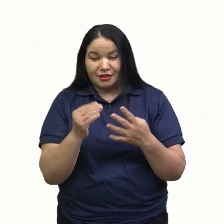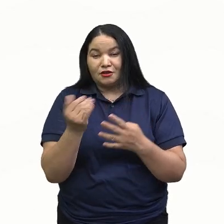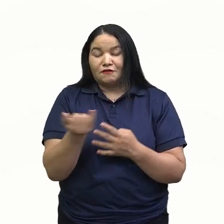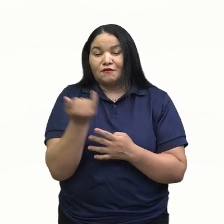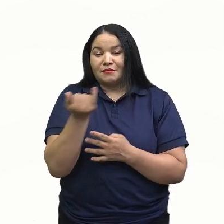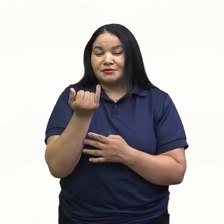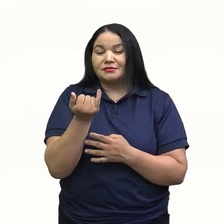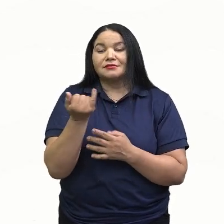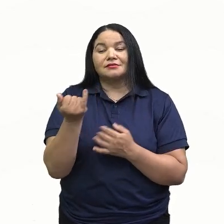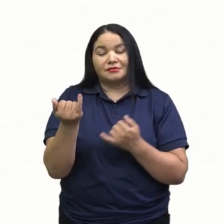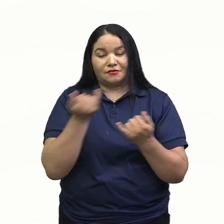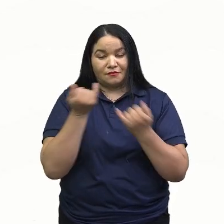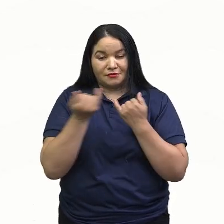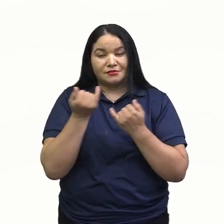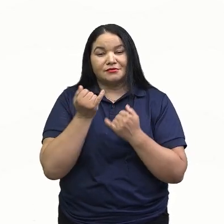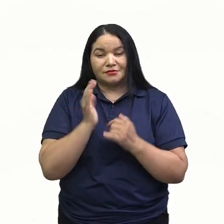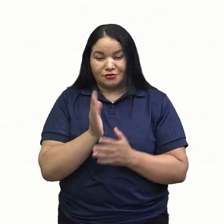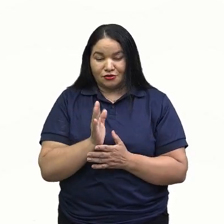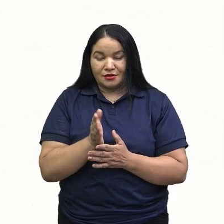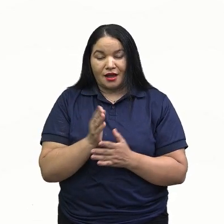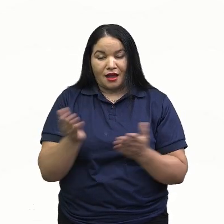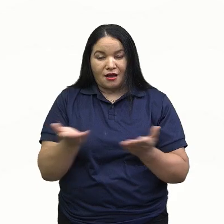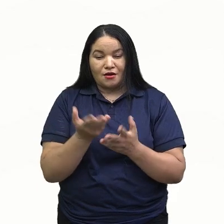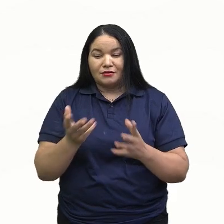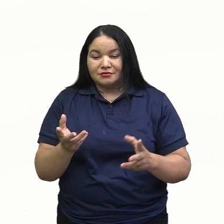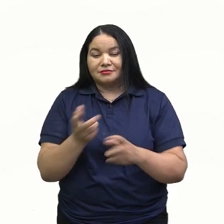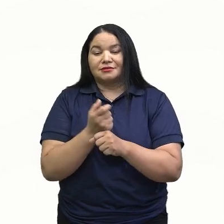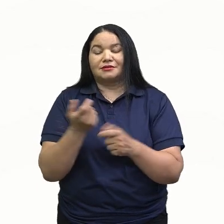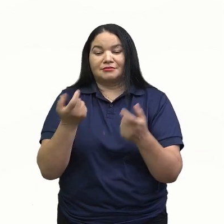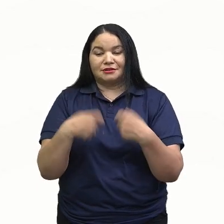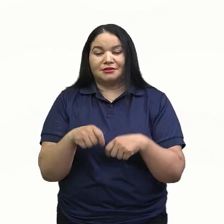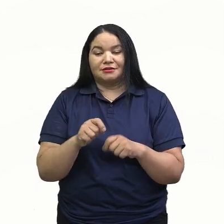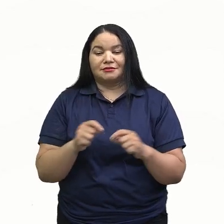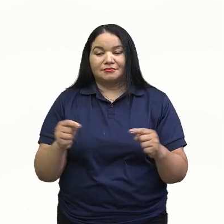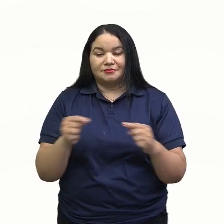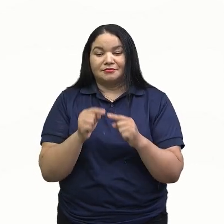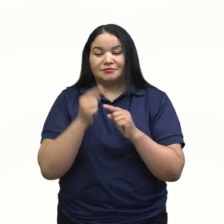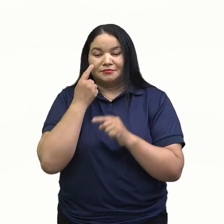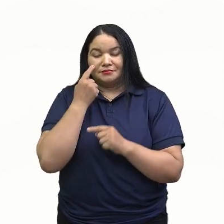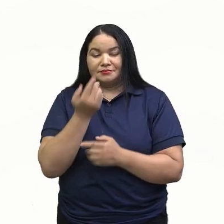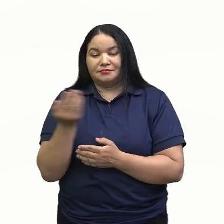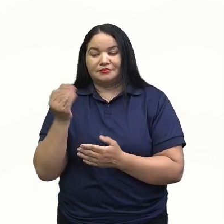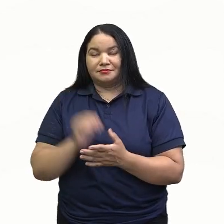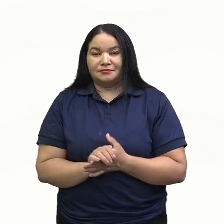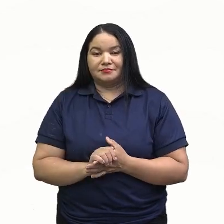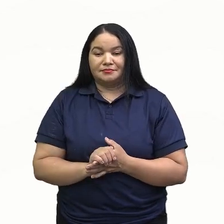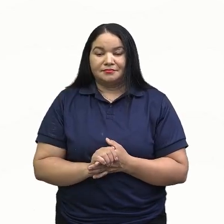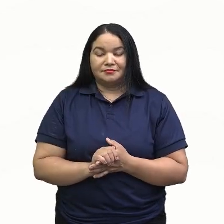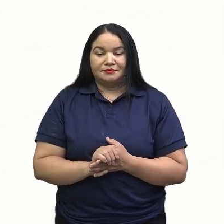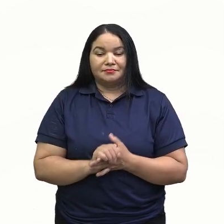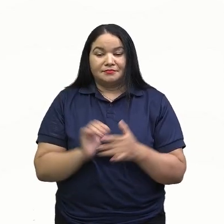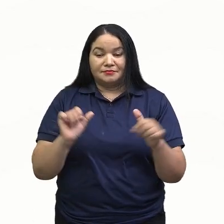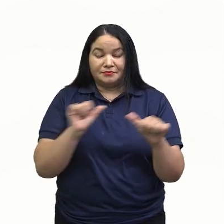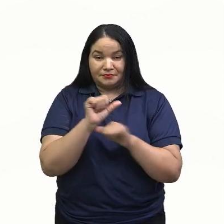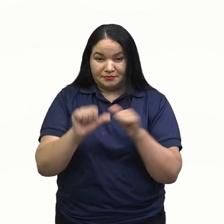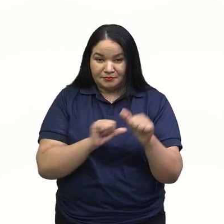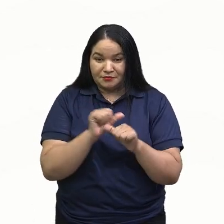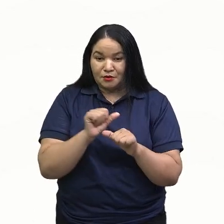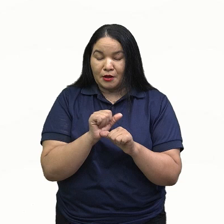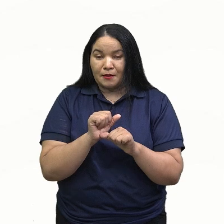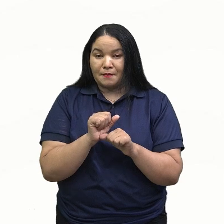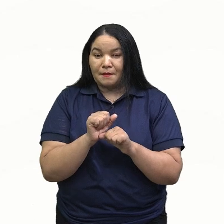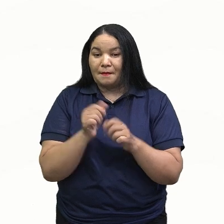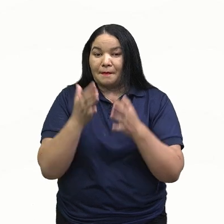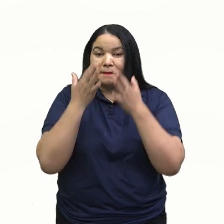sim você vai para a solução, olha lá. Temos que, para transformar, prestem bem